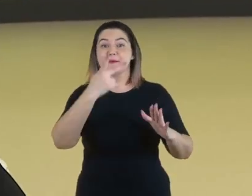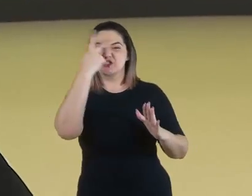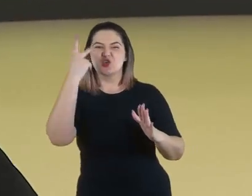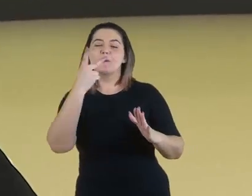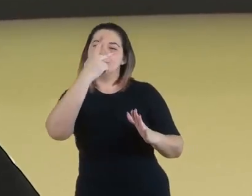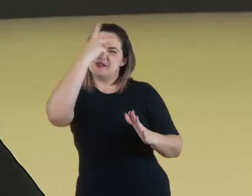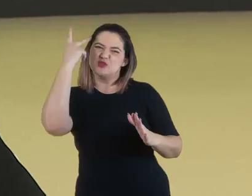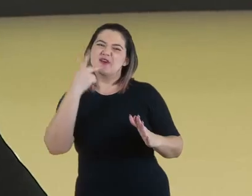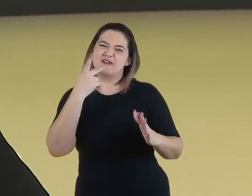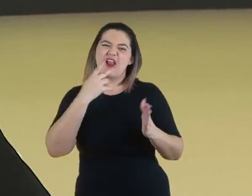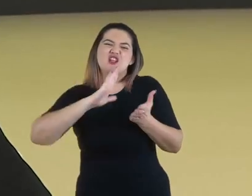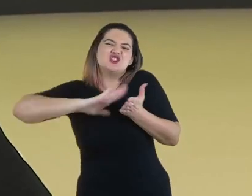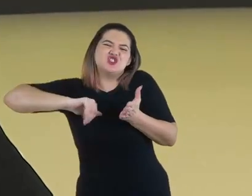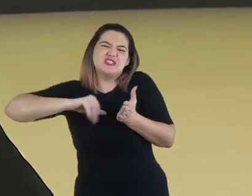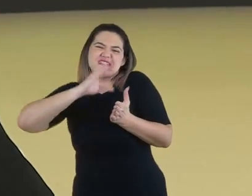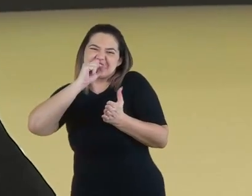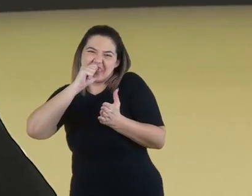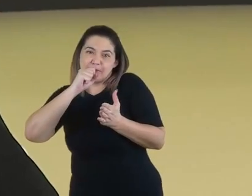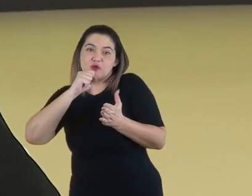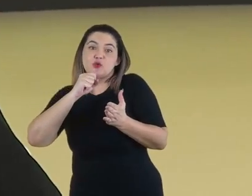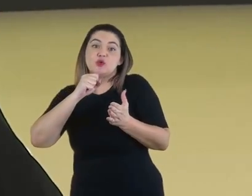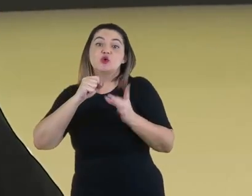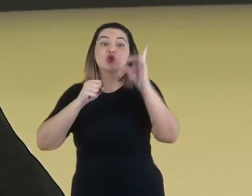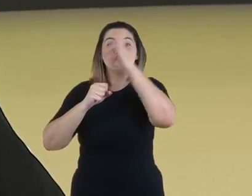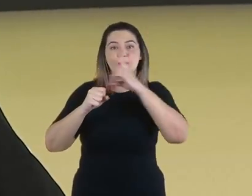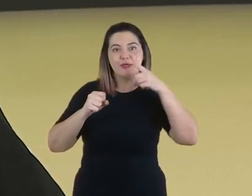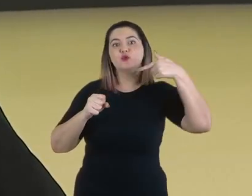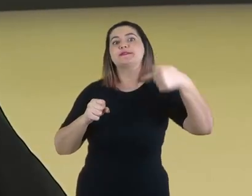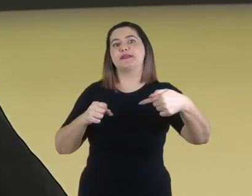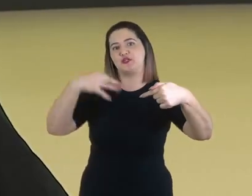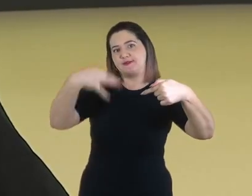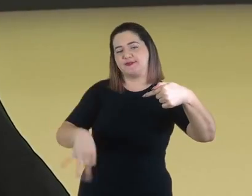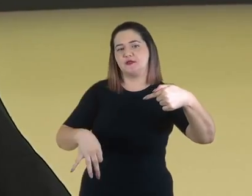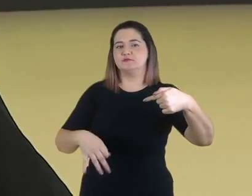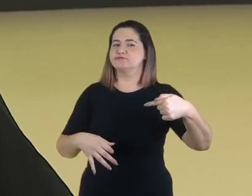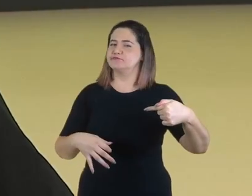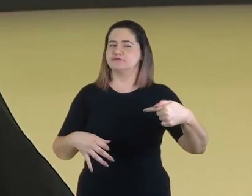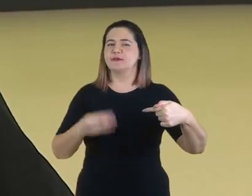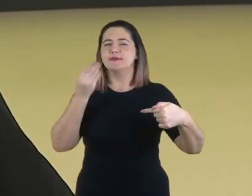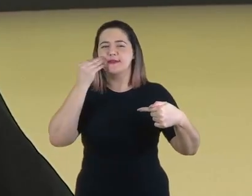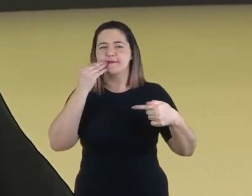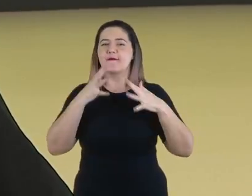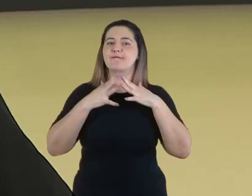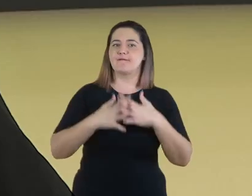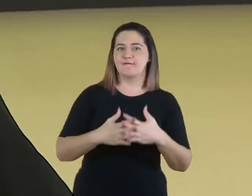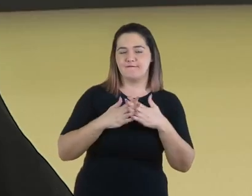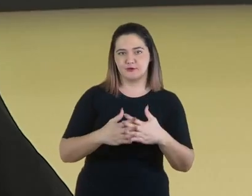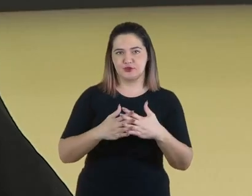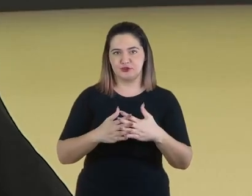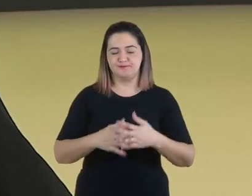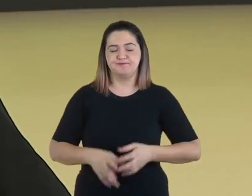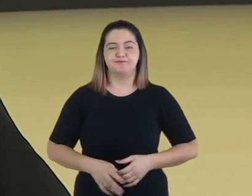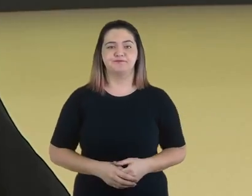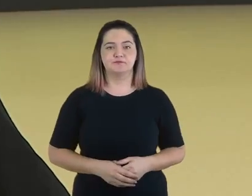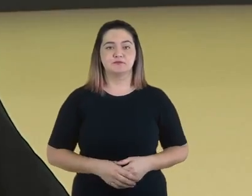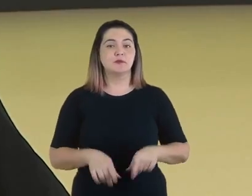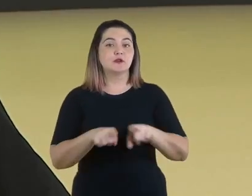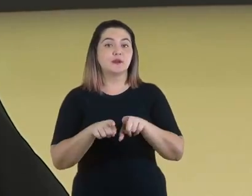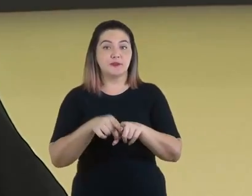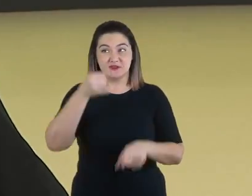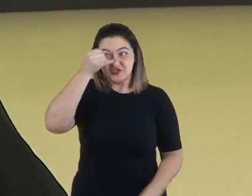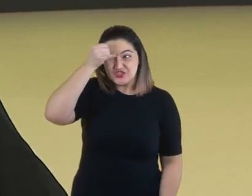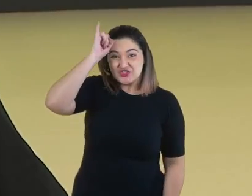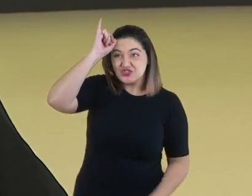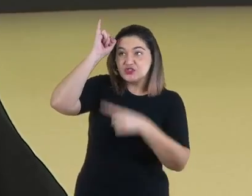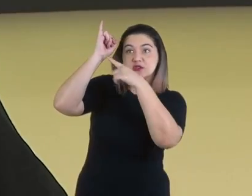lemos, tudo indica, ou tudo leva a crer que o pequeno chifre queria atingir a magnitude da